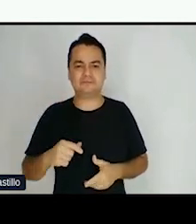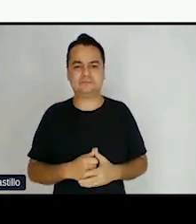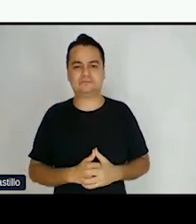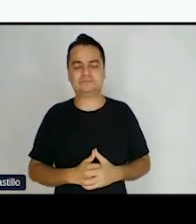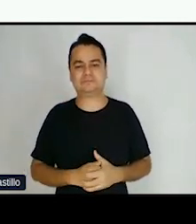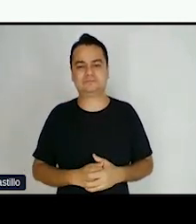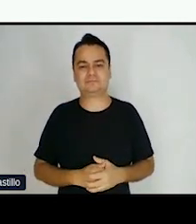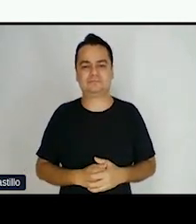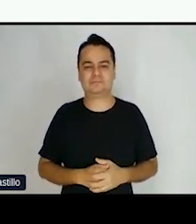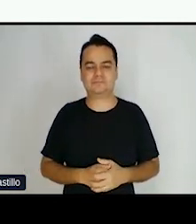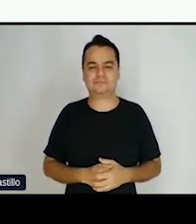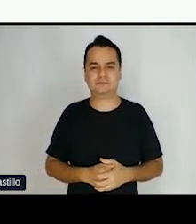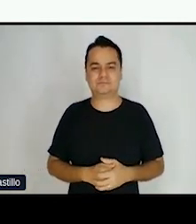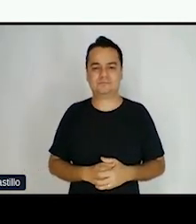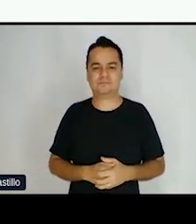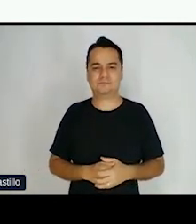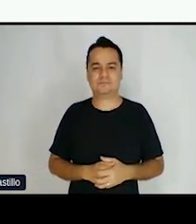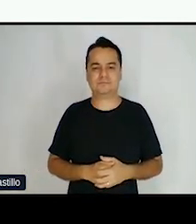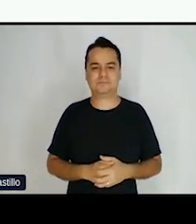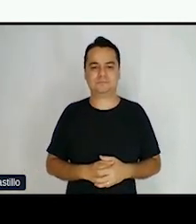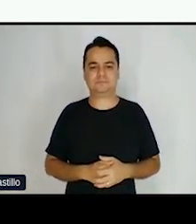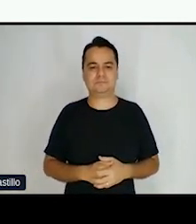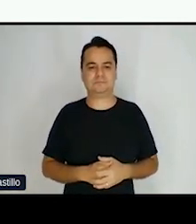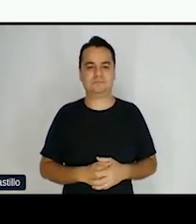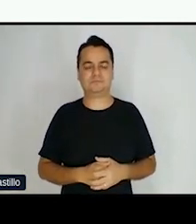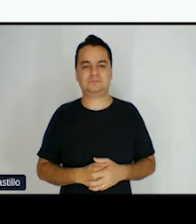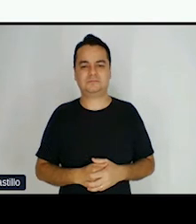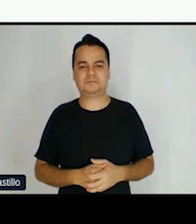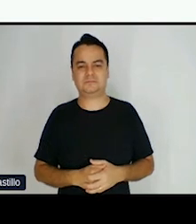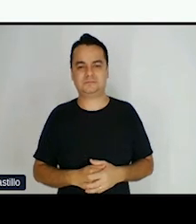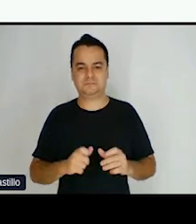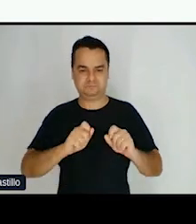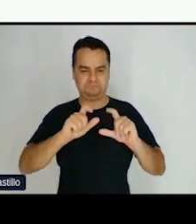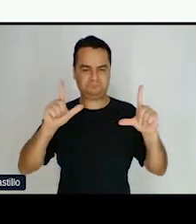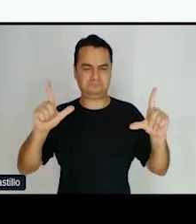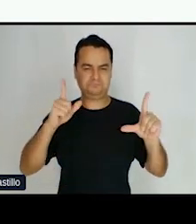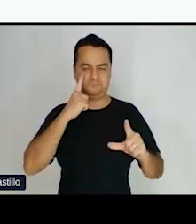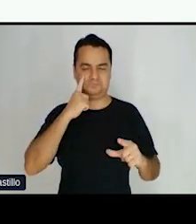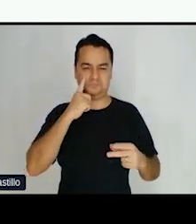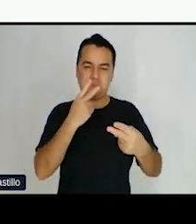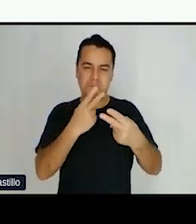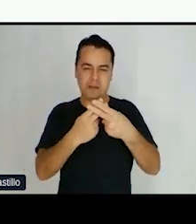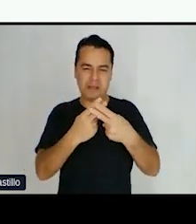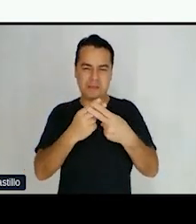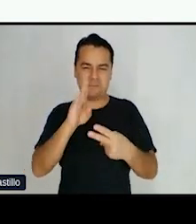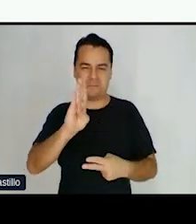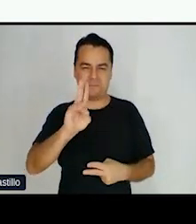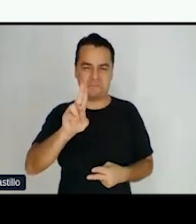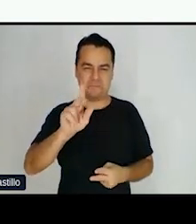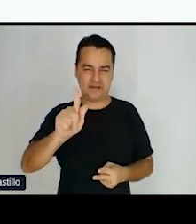deve concordar. Com os termos antes de concluir o acordo.